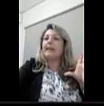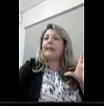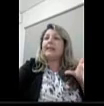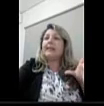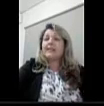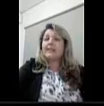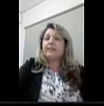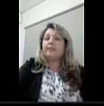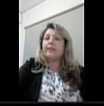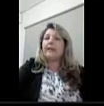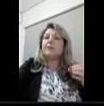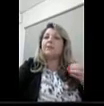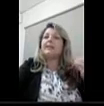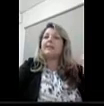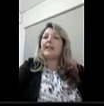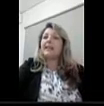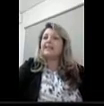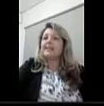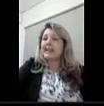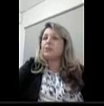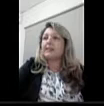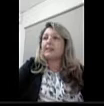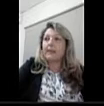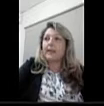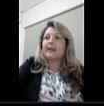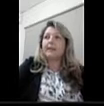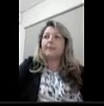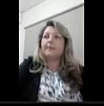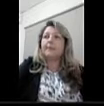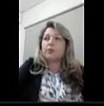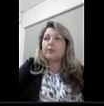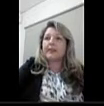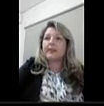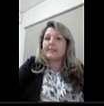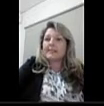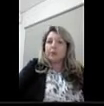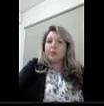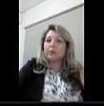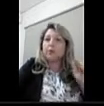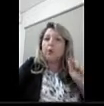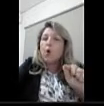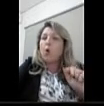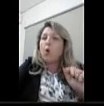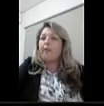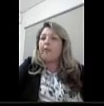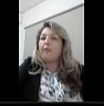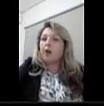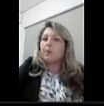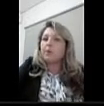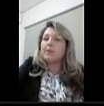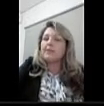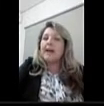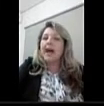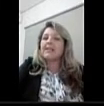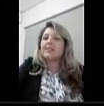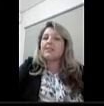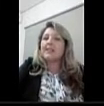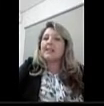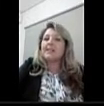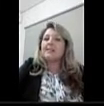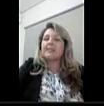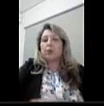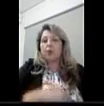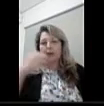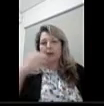E às vezes, ele não vai. Então, se ele tem acesso à tabela, isso facilita muito. Como fórmulas, às